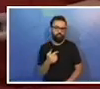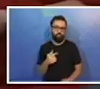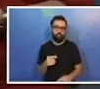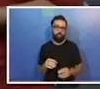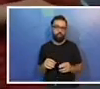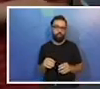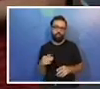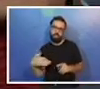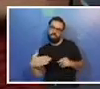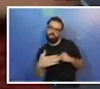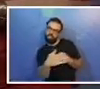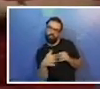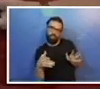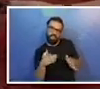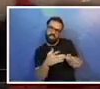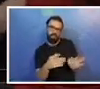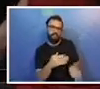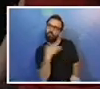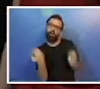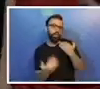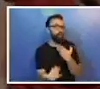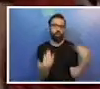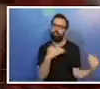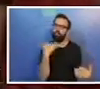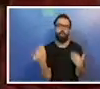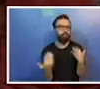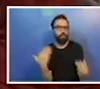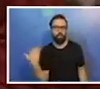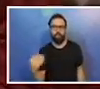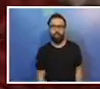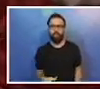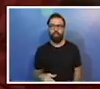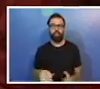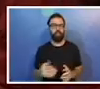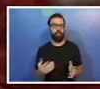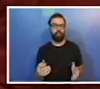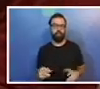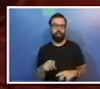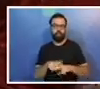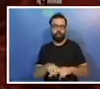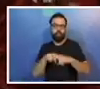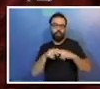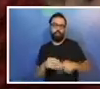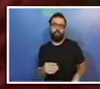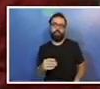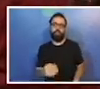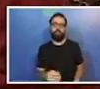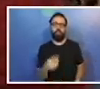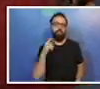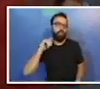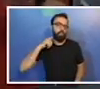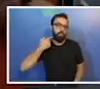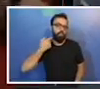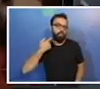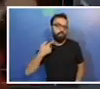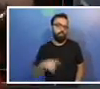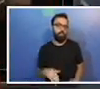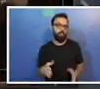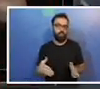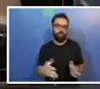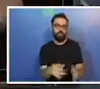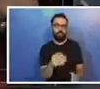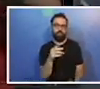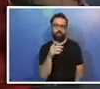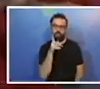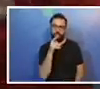olha quantos peixes mortos por causa da poluição nos rios. Quem provoca a poluição?